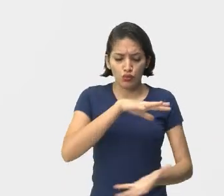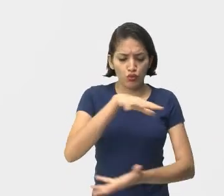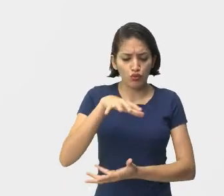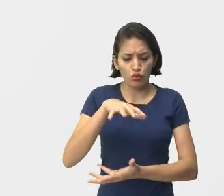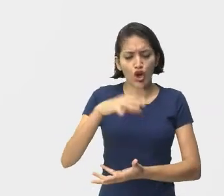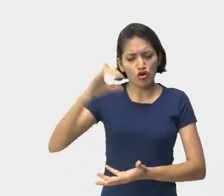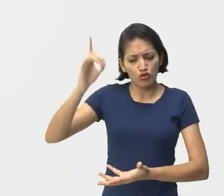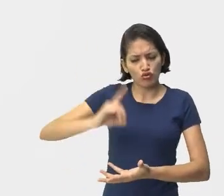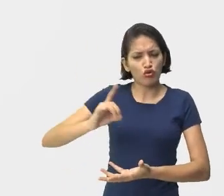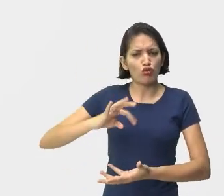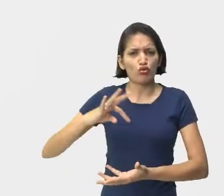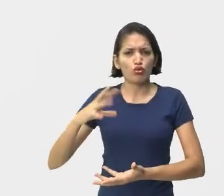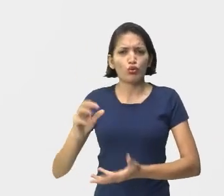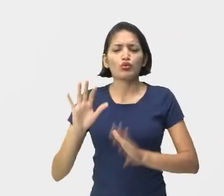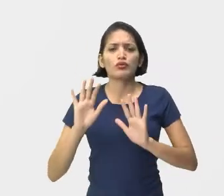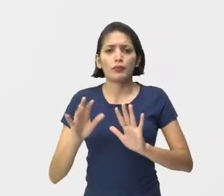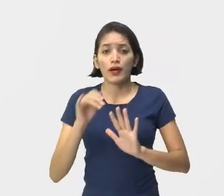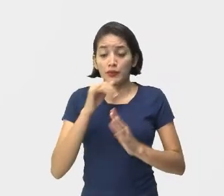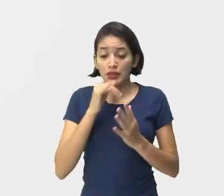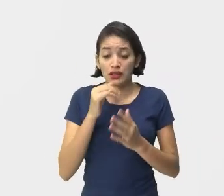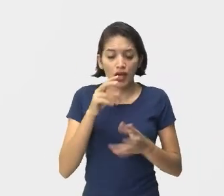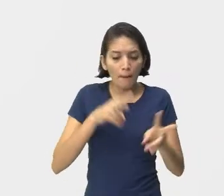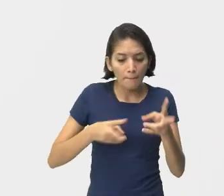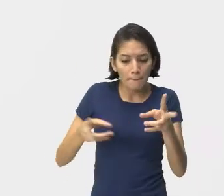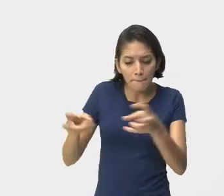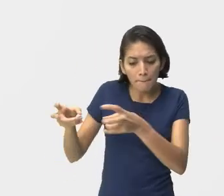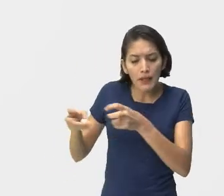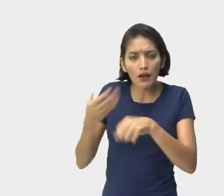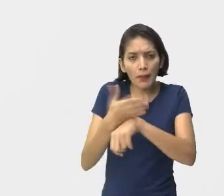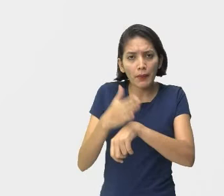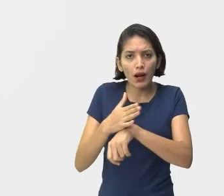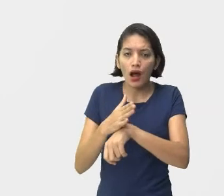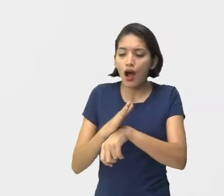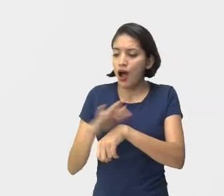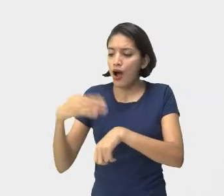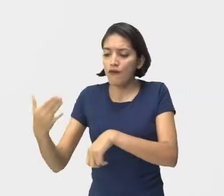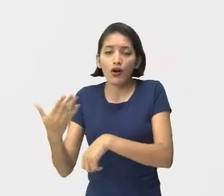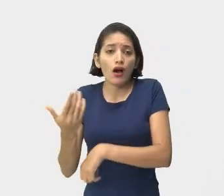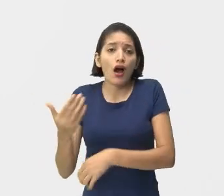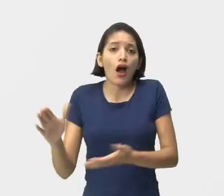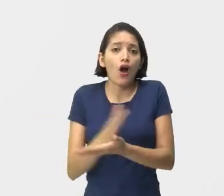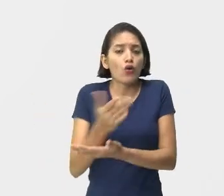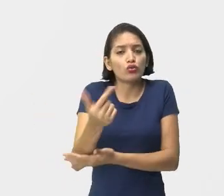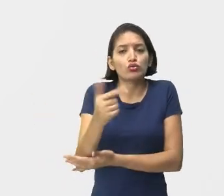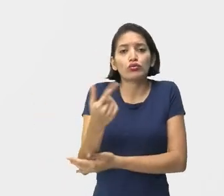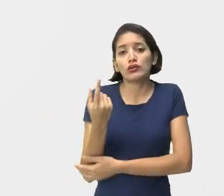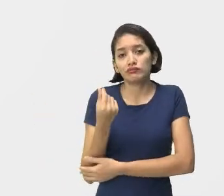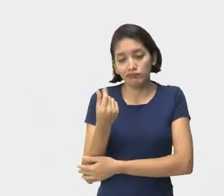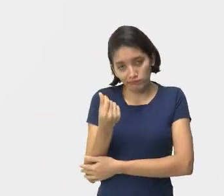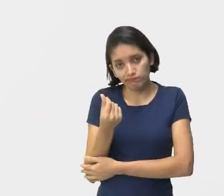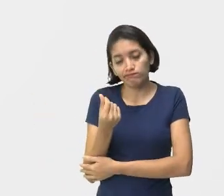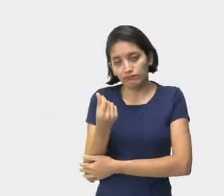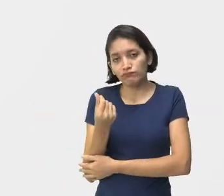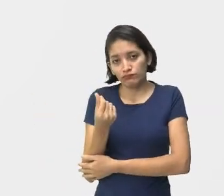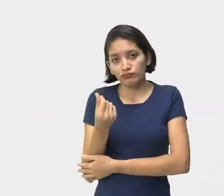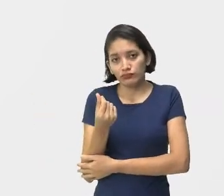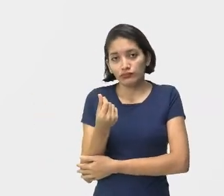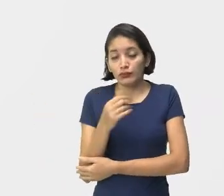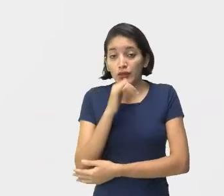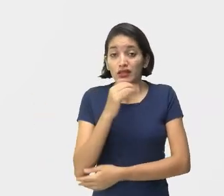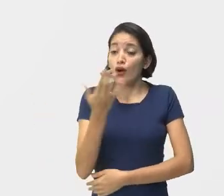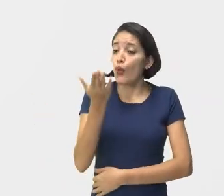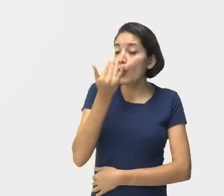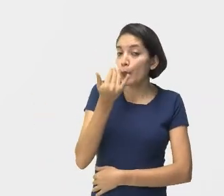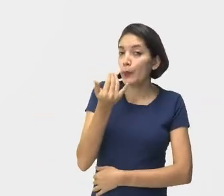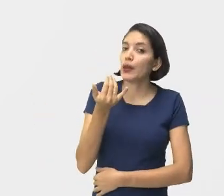de todos, mas quando a gente vai ver na prática, né, muita gente está fora, muita gente não tem condições. Comer,